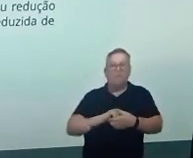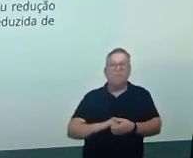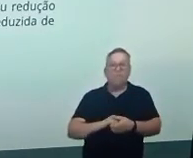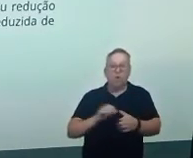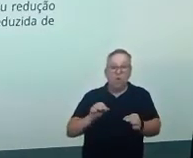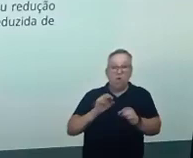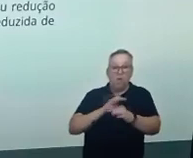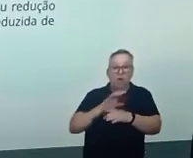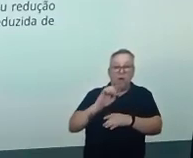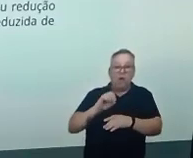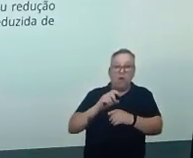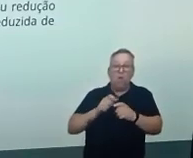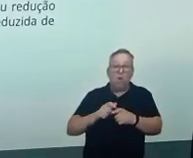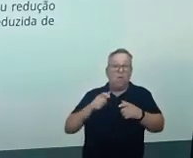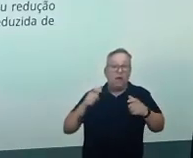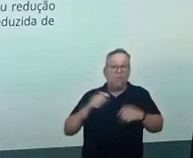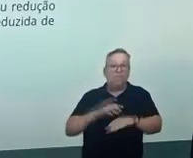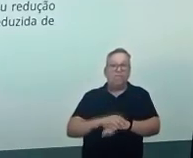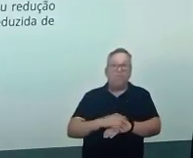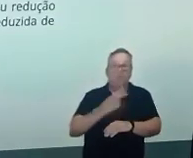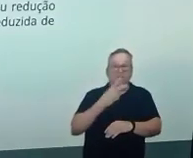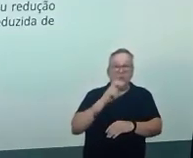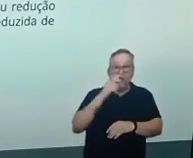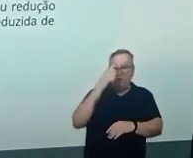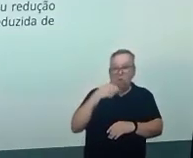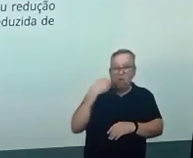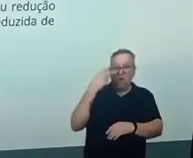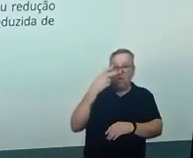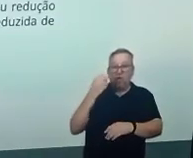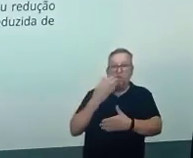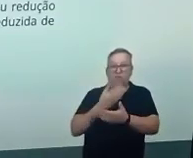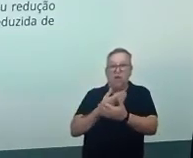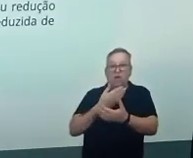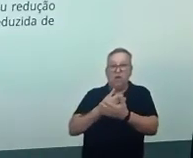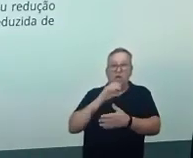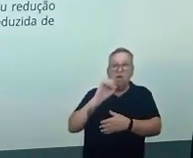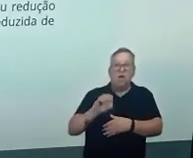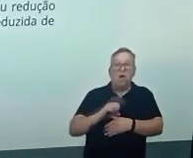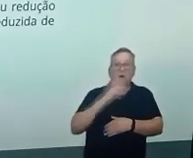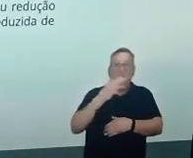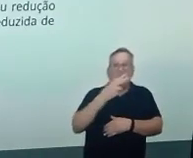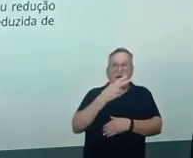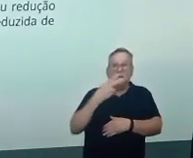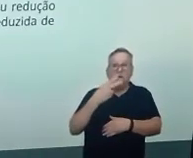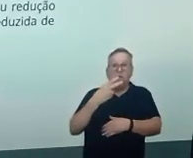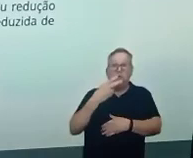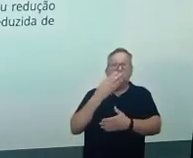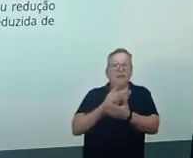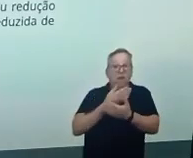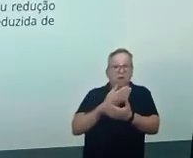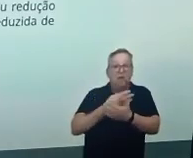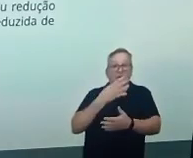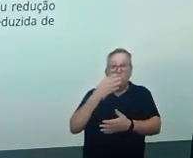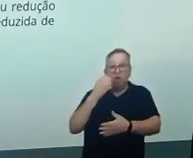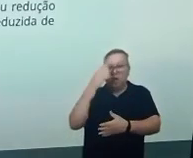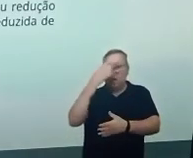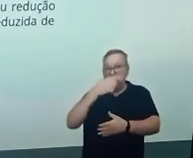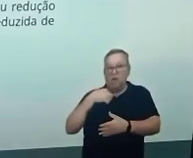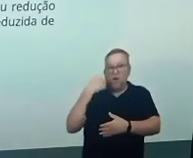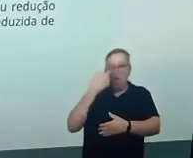ampliada. 25 horas, 20 aulas, ou 32 aulas, 40 horas, tá bom? Pode